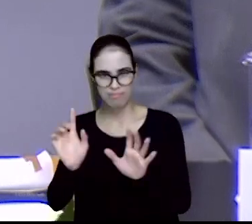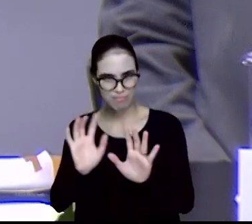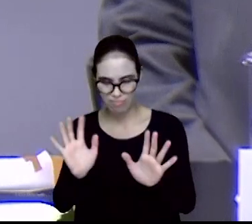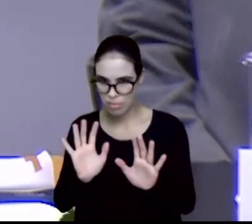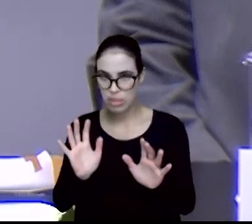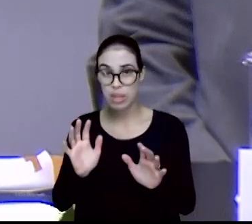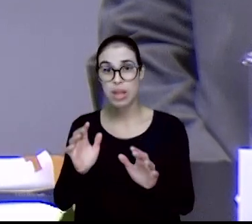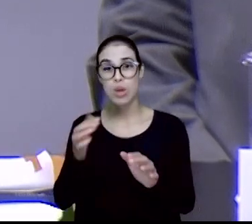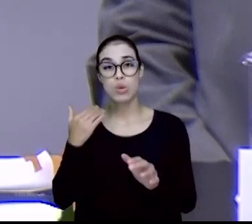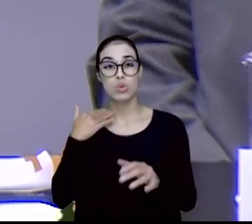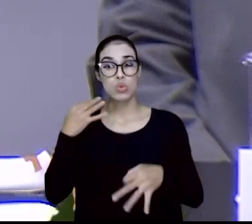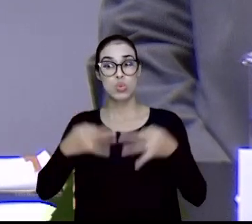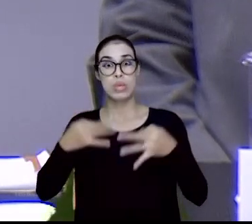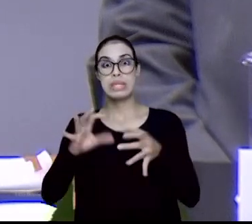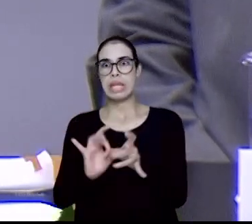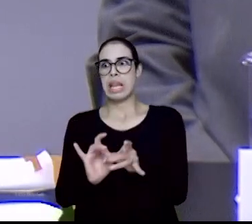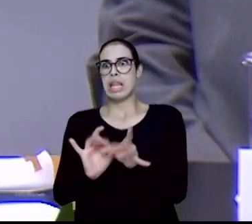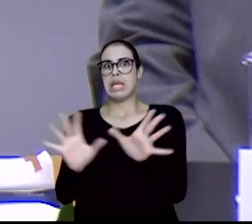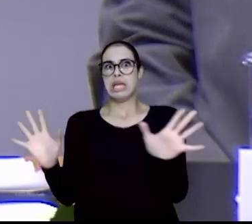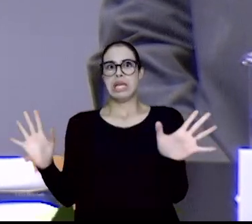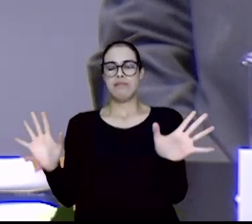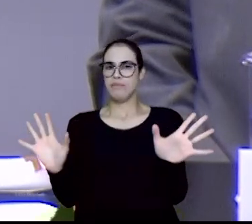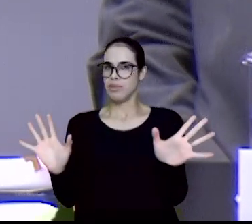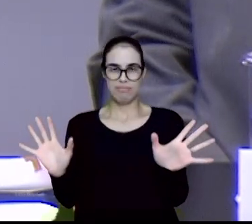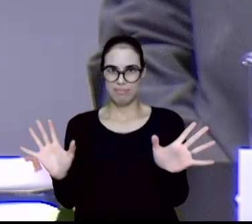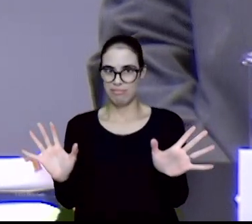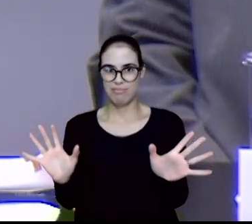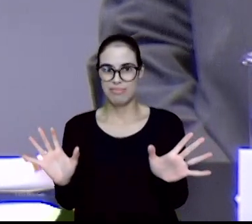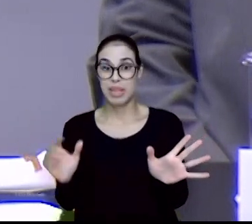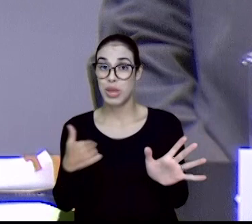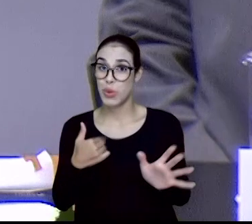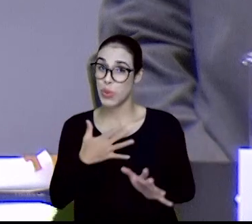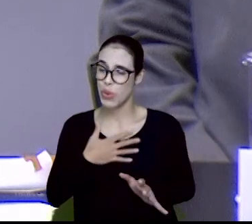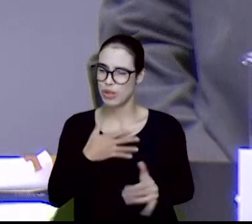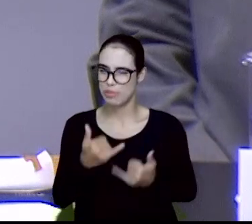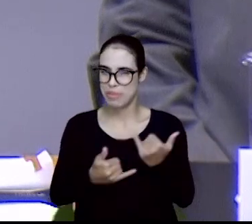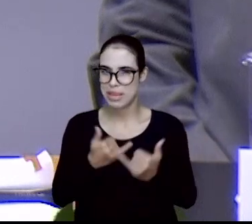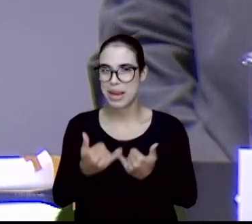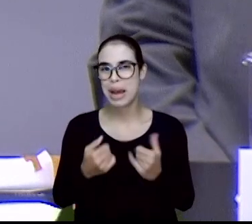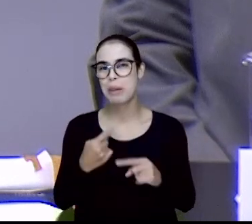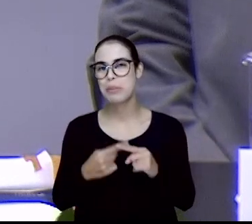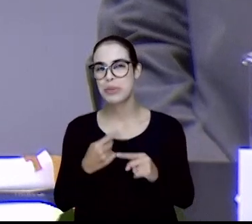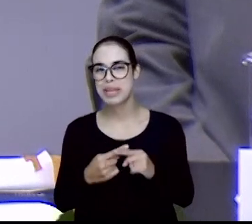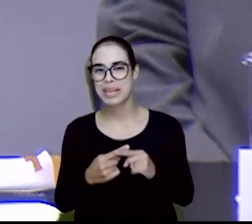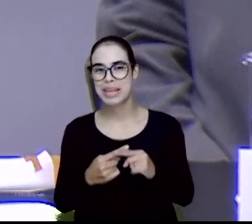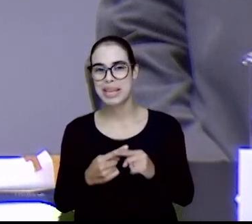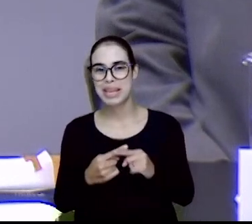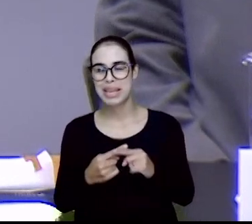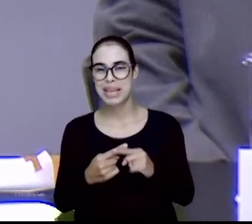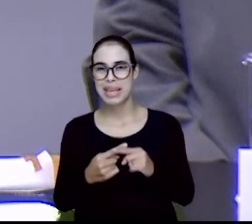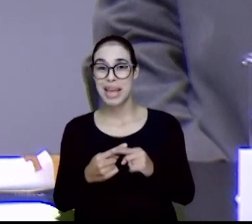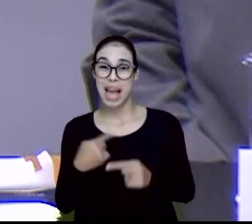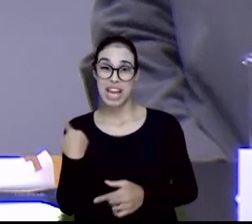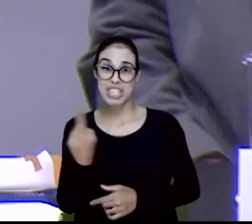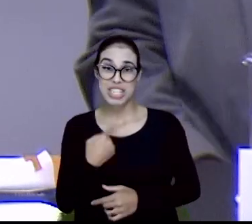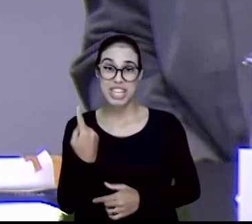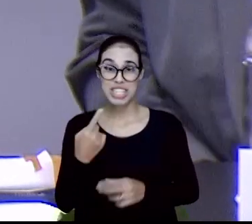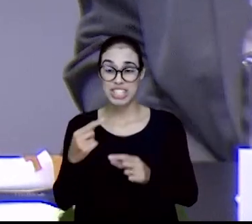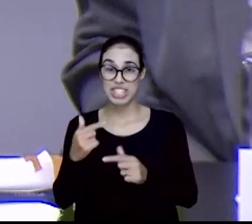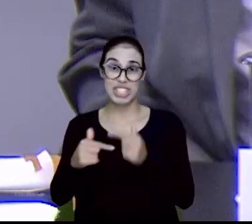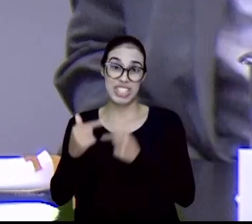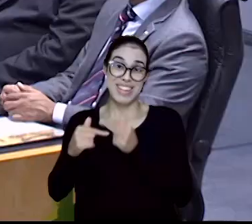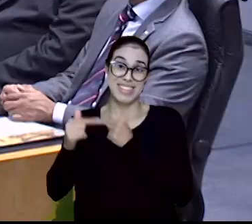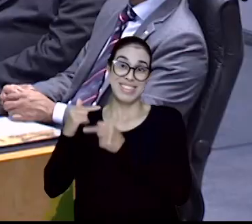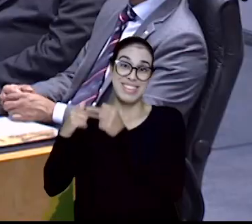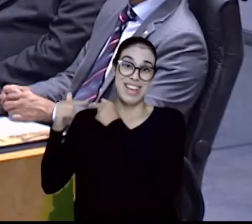quiser. Eu gosto de brincar que a gente sabe que está ficando velho, Lélio, pela dificuldade que sente quando entra em contato com uma ideia